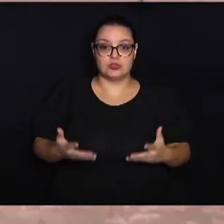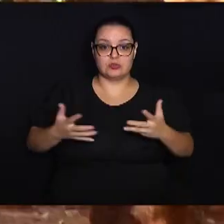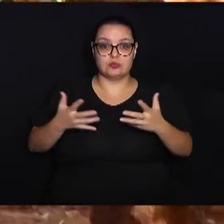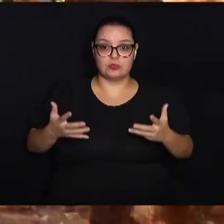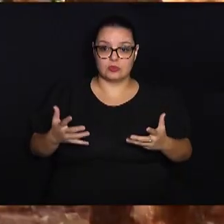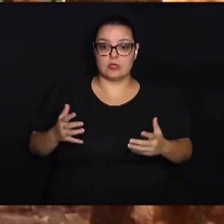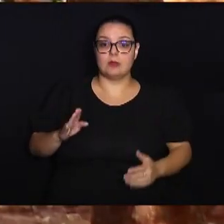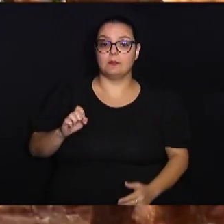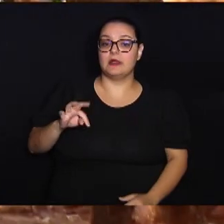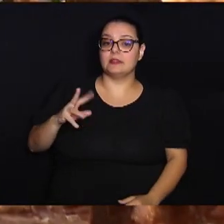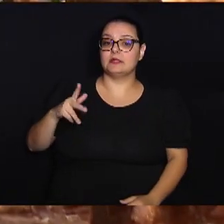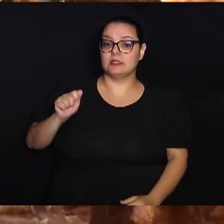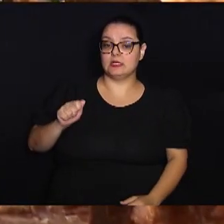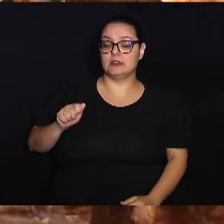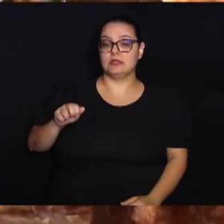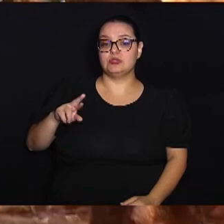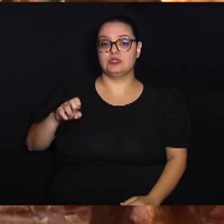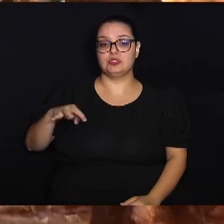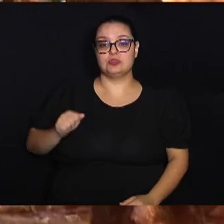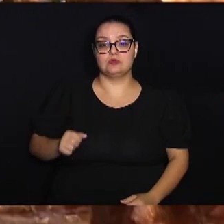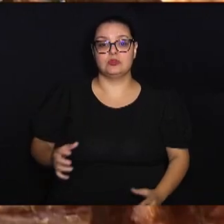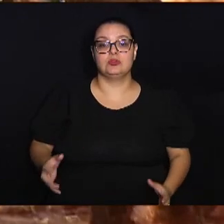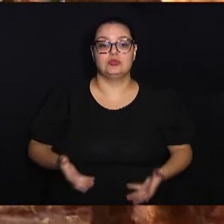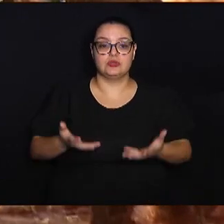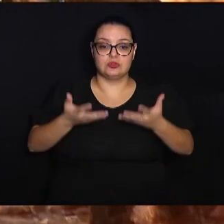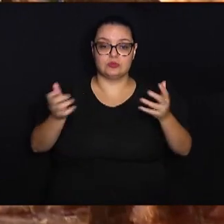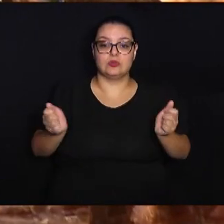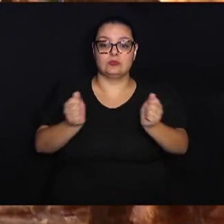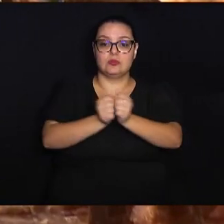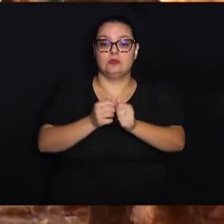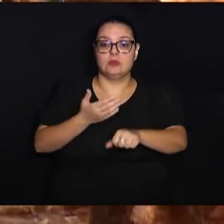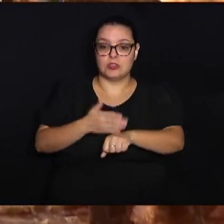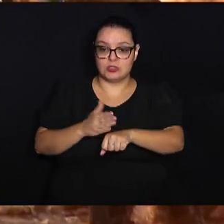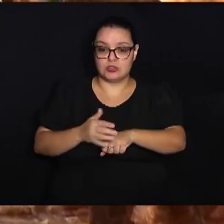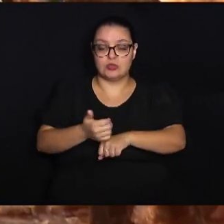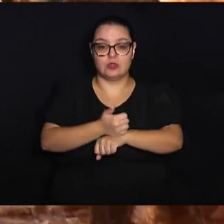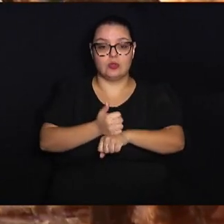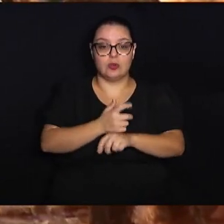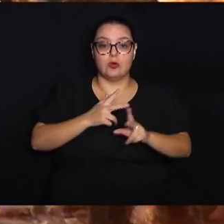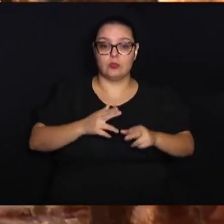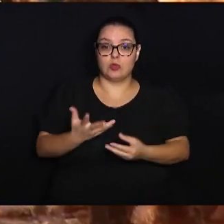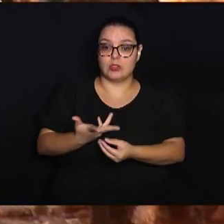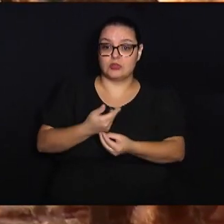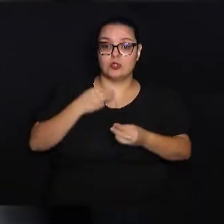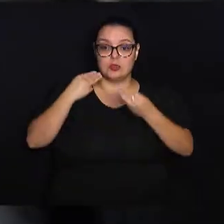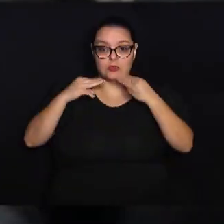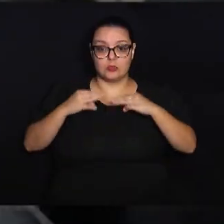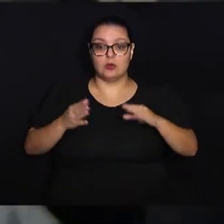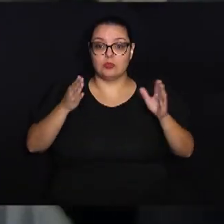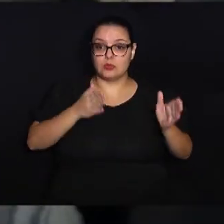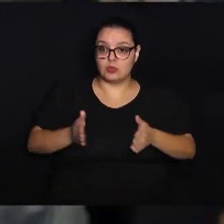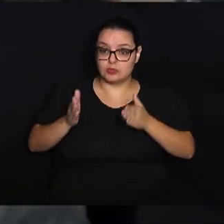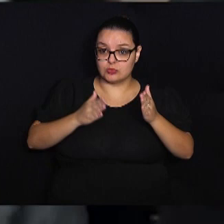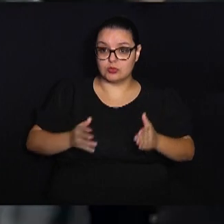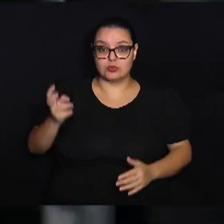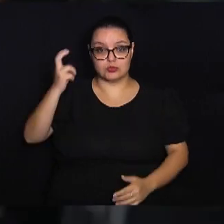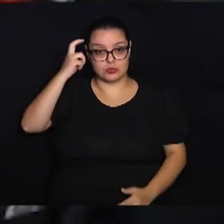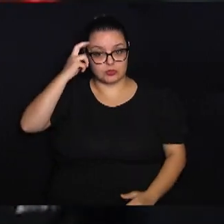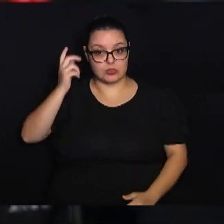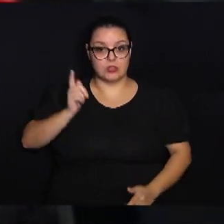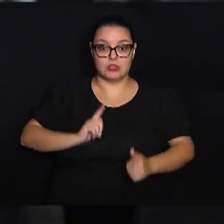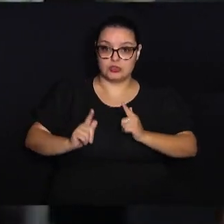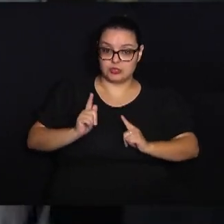esses projetos que tornam-se ilegais. Vereador Rodrigo da Farmadic faz requerimento de votos de aplauso